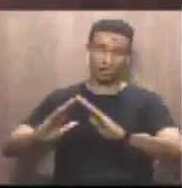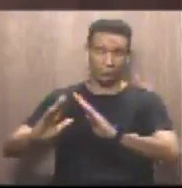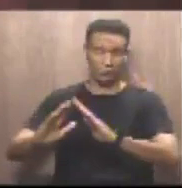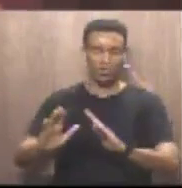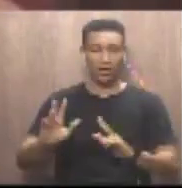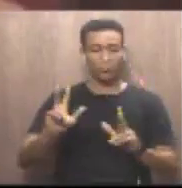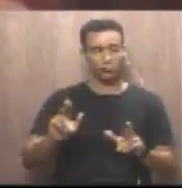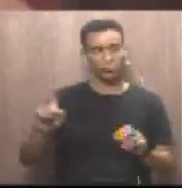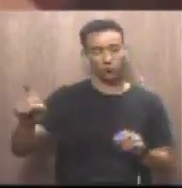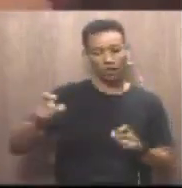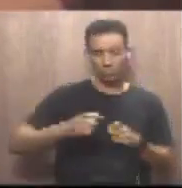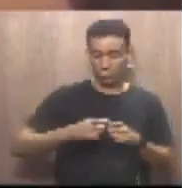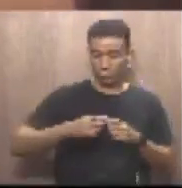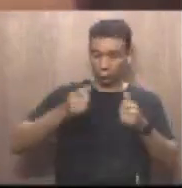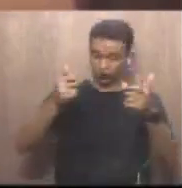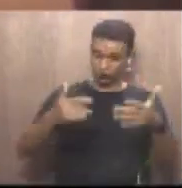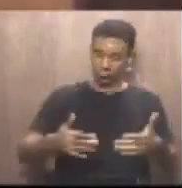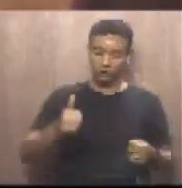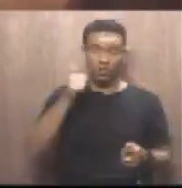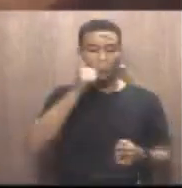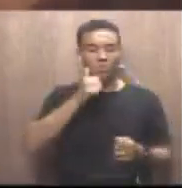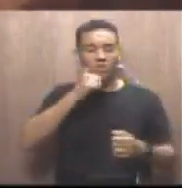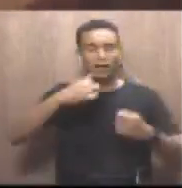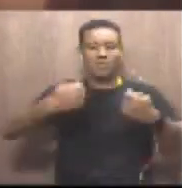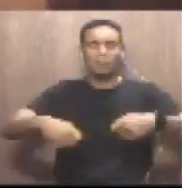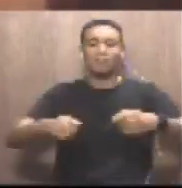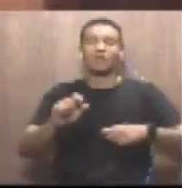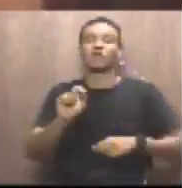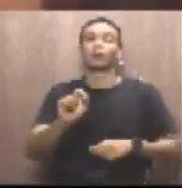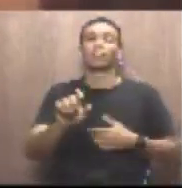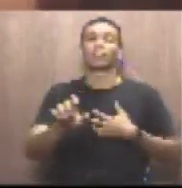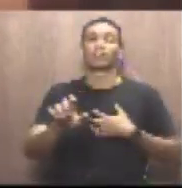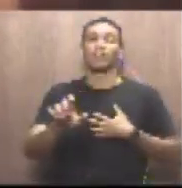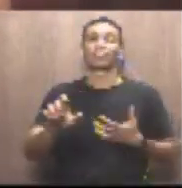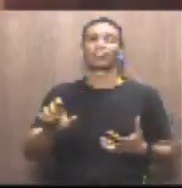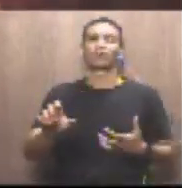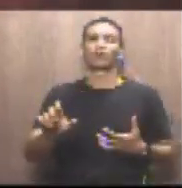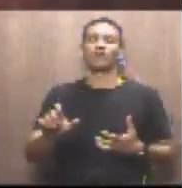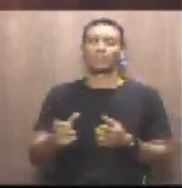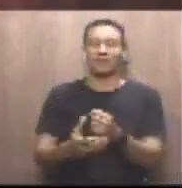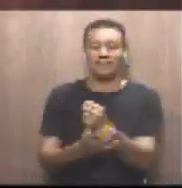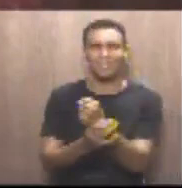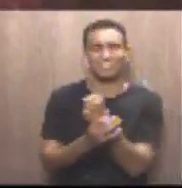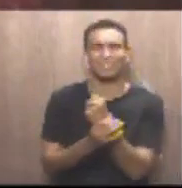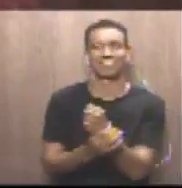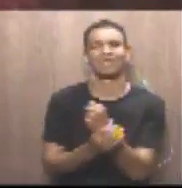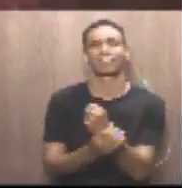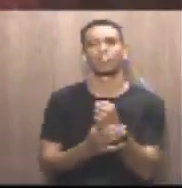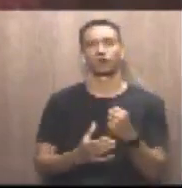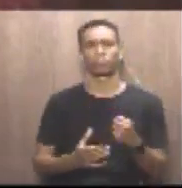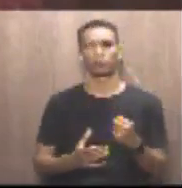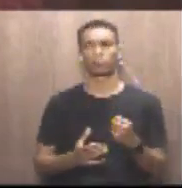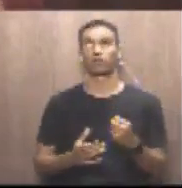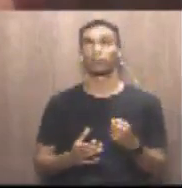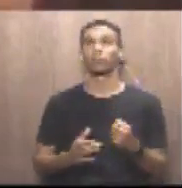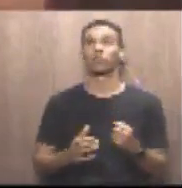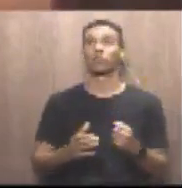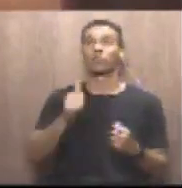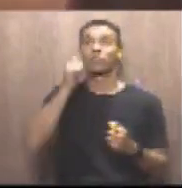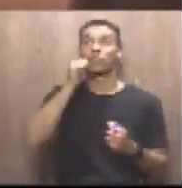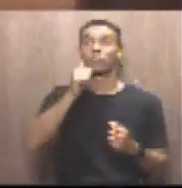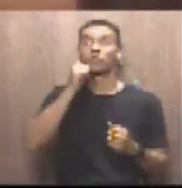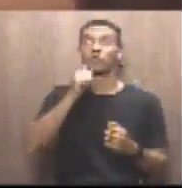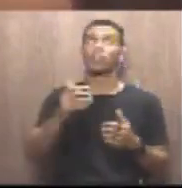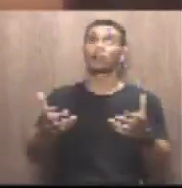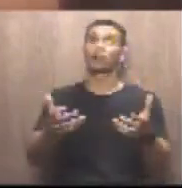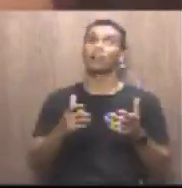doutor bem colocou, que a mulher ela precisa se sentir o quê? Segura. Não é isso? E a mulher ela